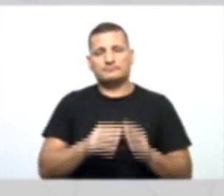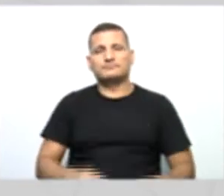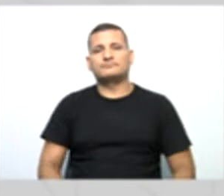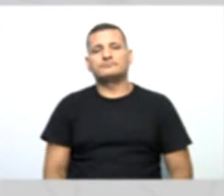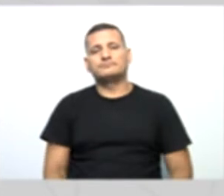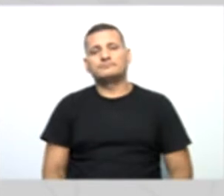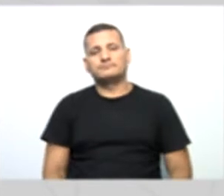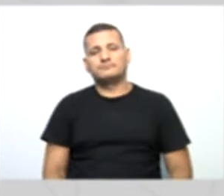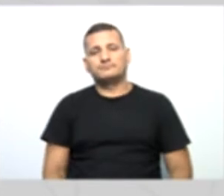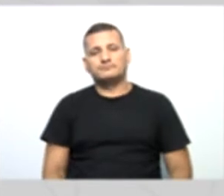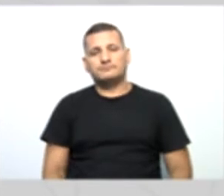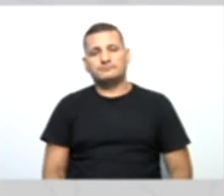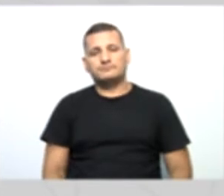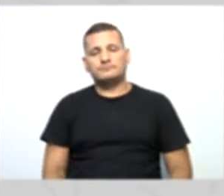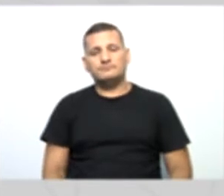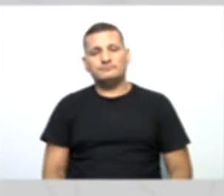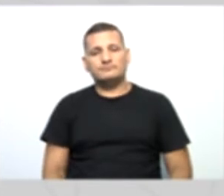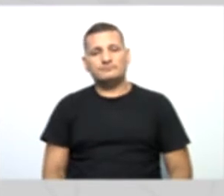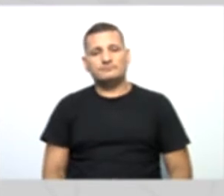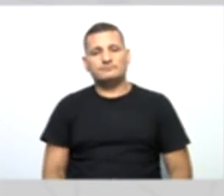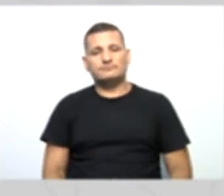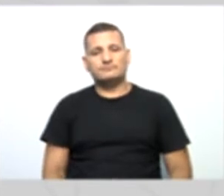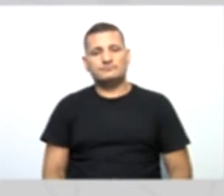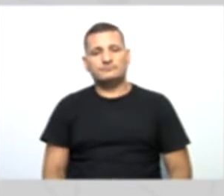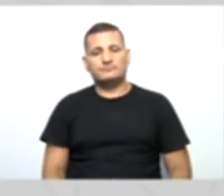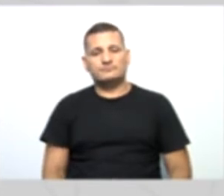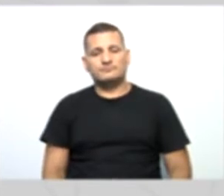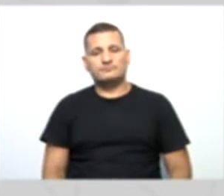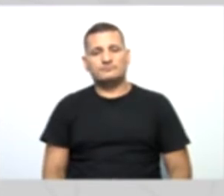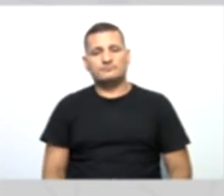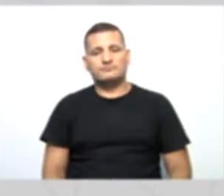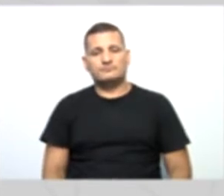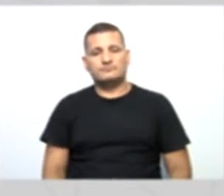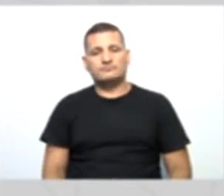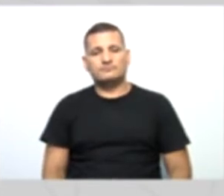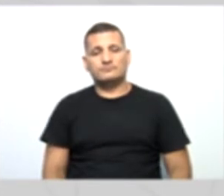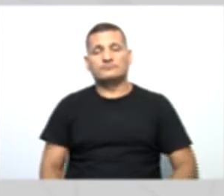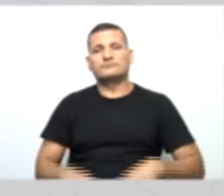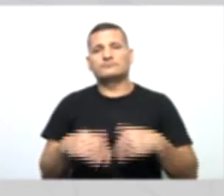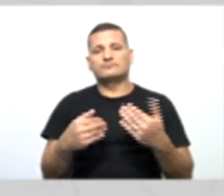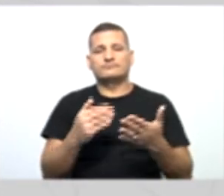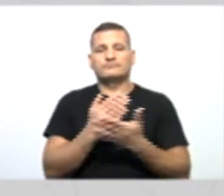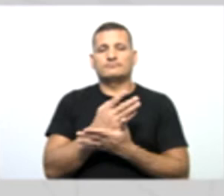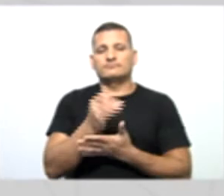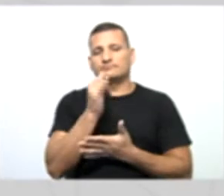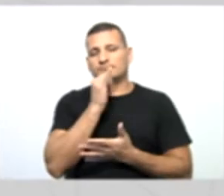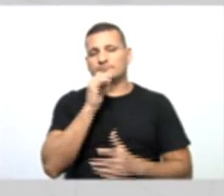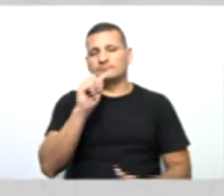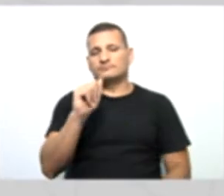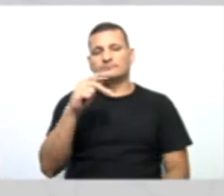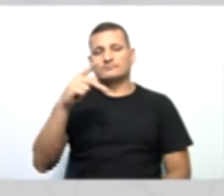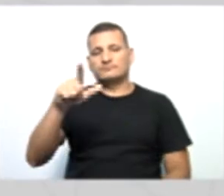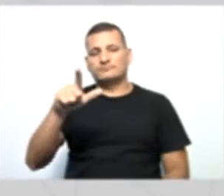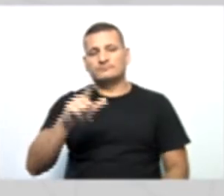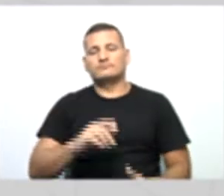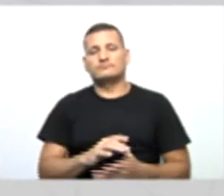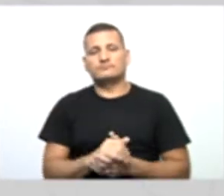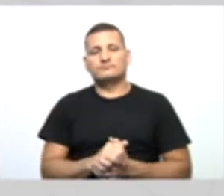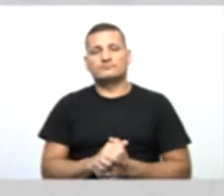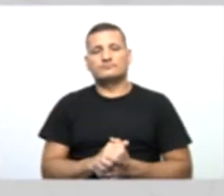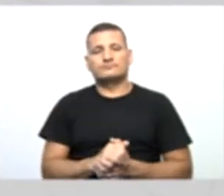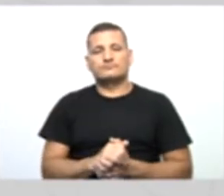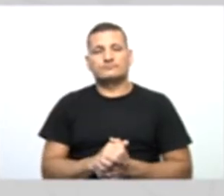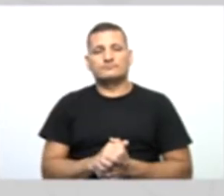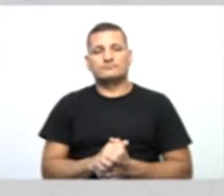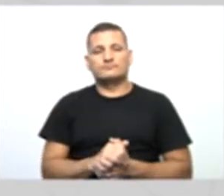E a gente vai fazendo esse processo de aprendizagem. Então, alguns exemplos do arranjo produtivo local. Alguns exemplos